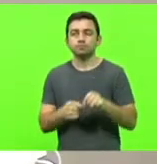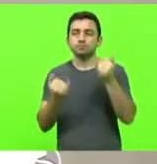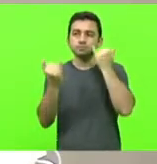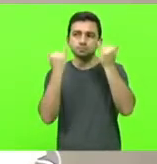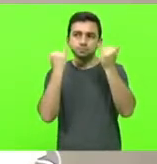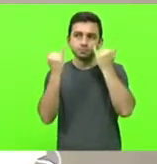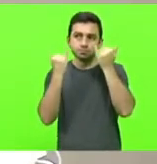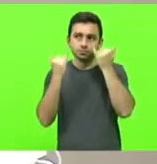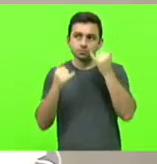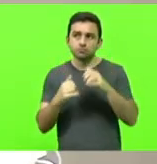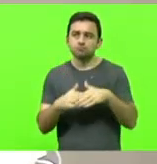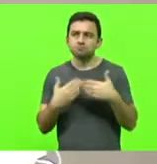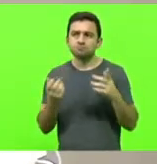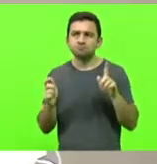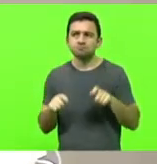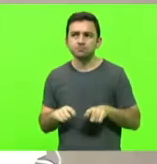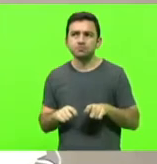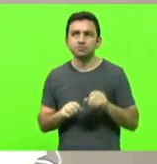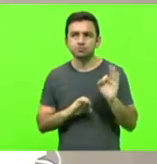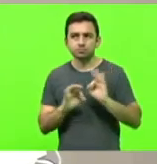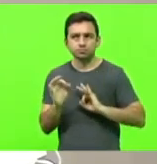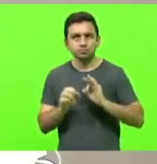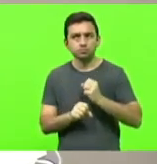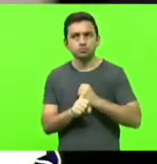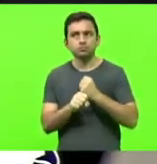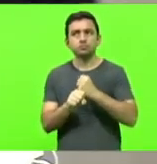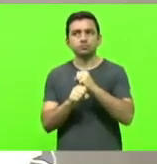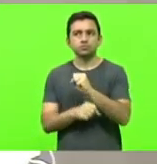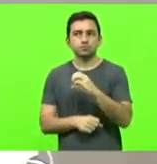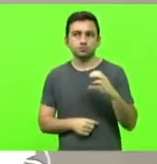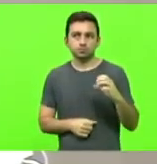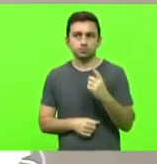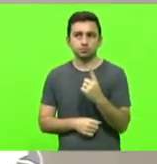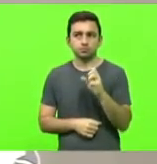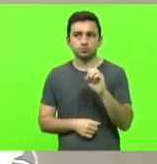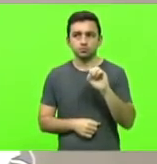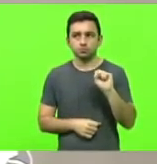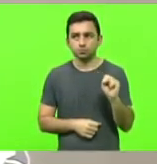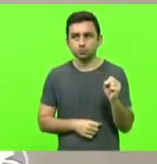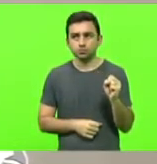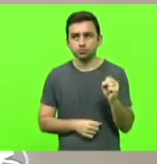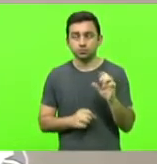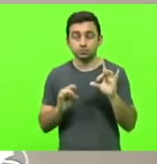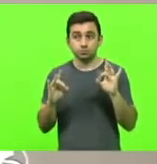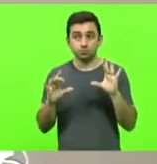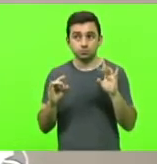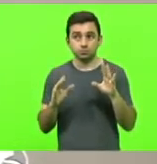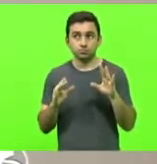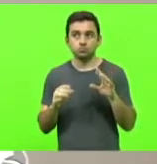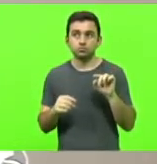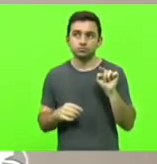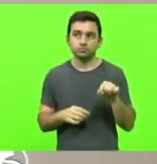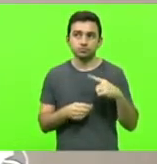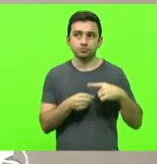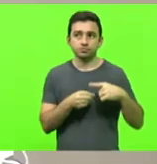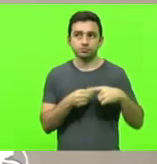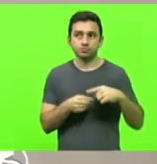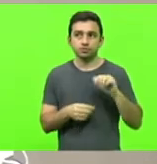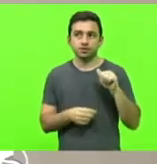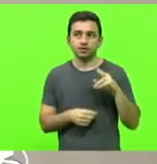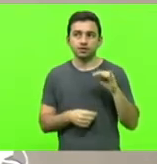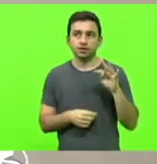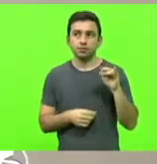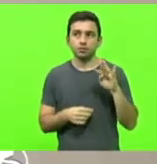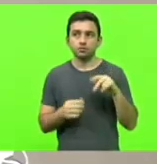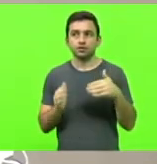acerca da possibilidade de realização de obras na SC-108, especialmente no trecho que liga os municípios de Anitápolis e